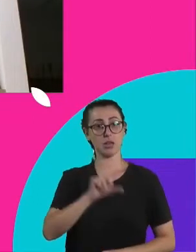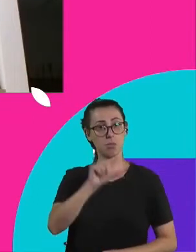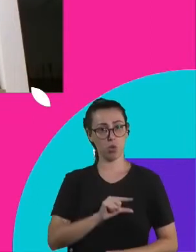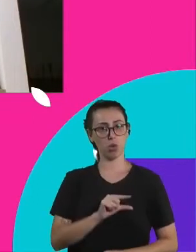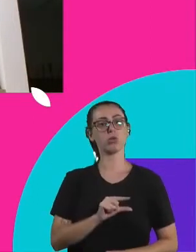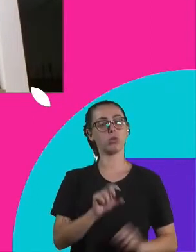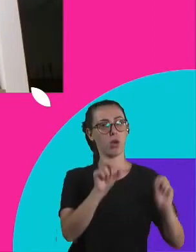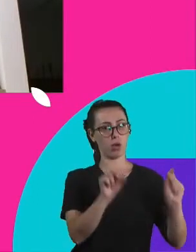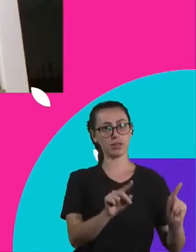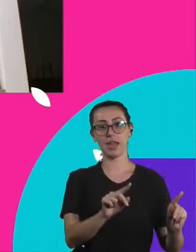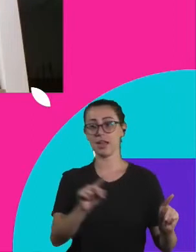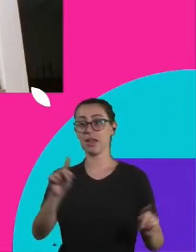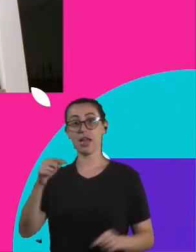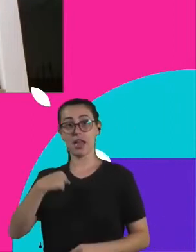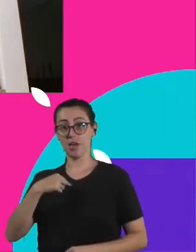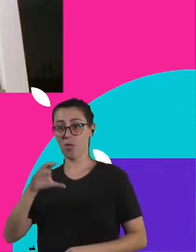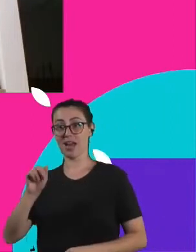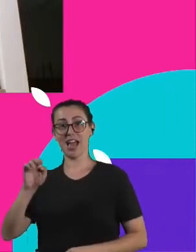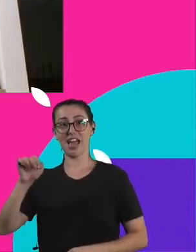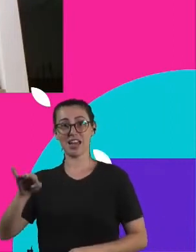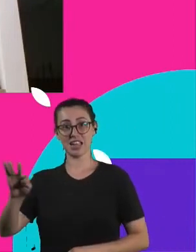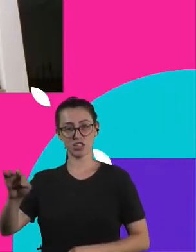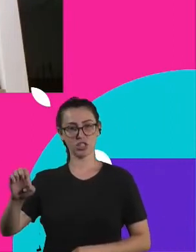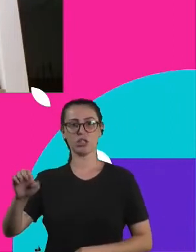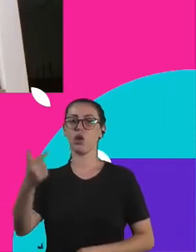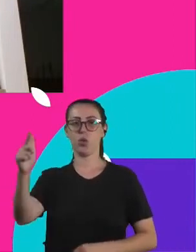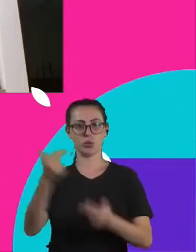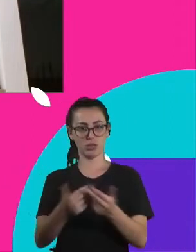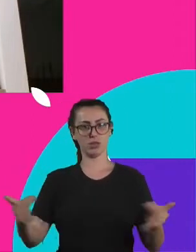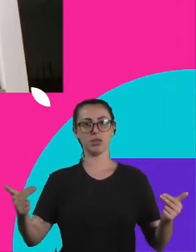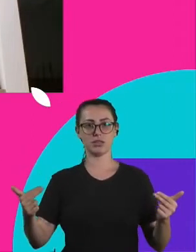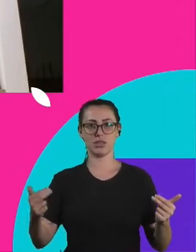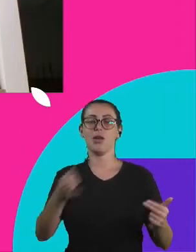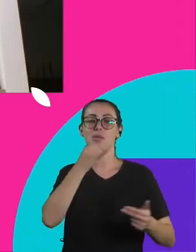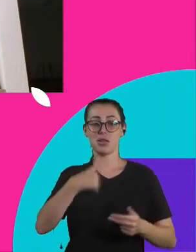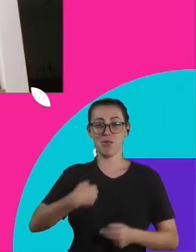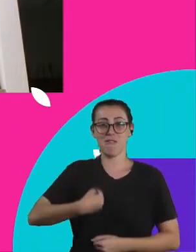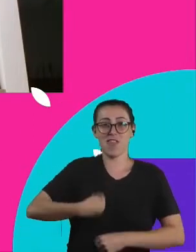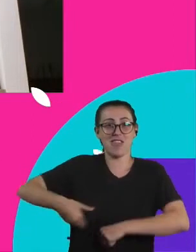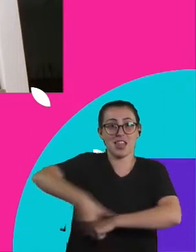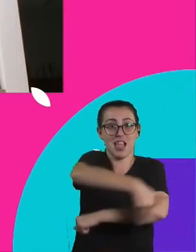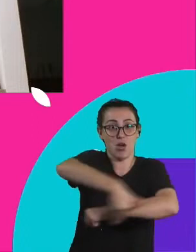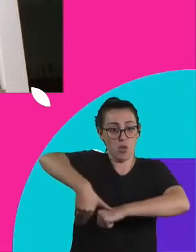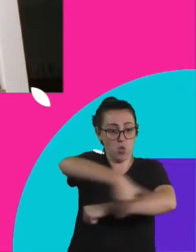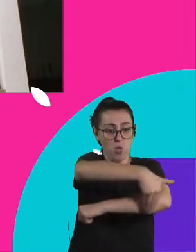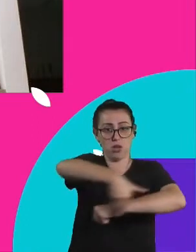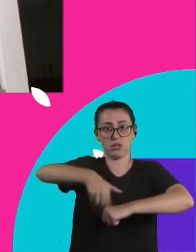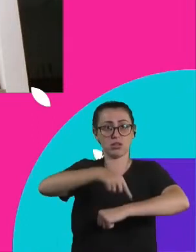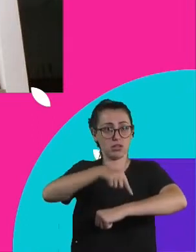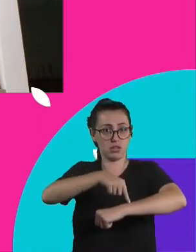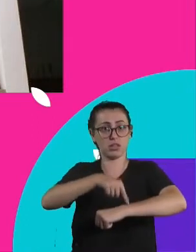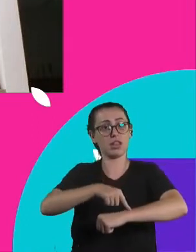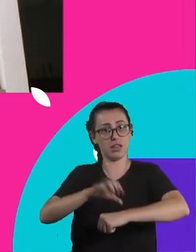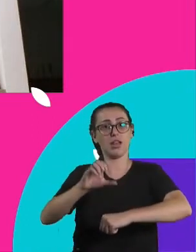é outra coisa. Eu fui carente quando eu morei no abrigo público e dependia do Estado para poder me alimentar. Deixei de ser carente quando eu virei camelô em Madureira